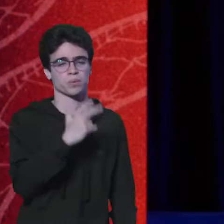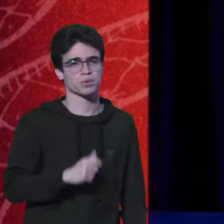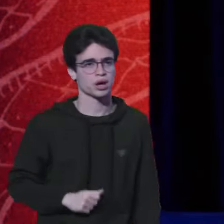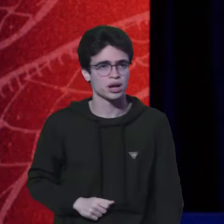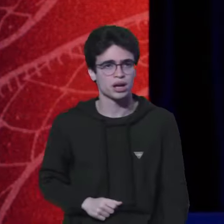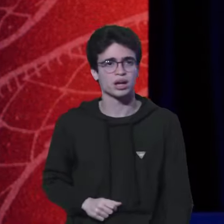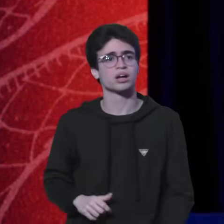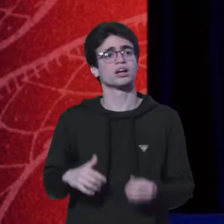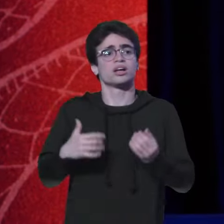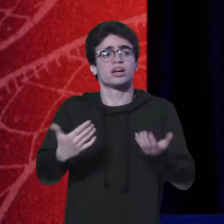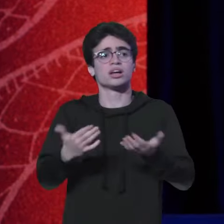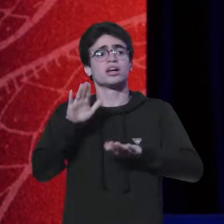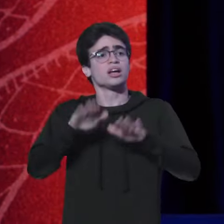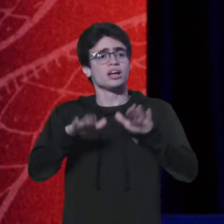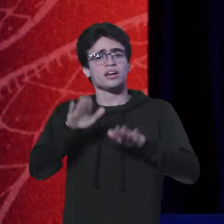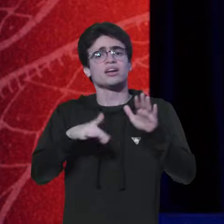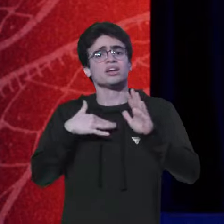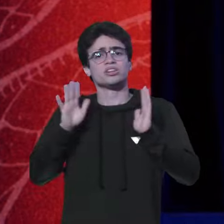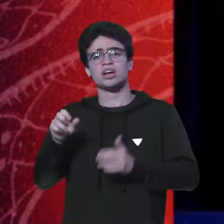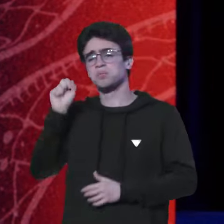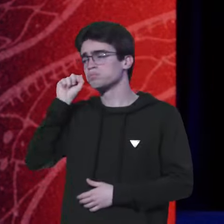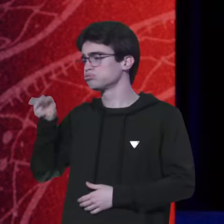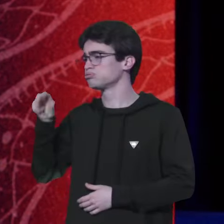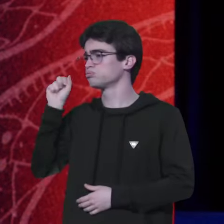Quantas vezes eu vi as vozes de Piton,